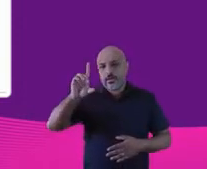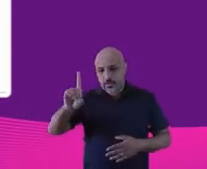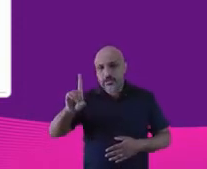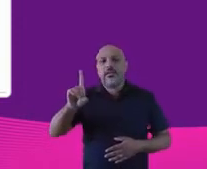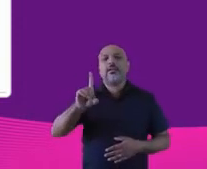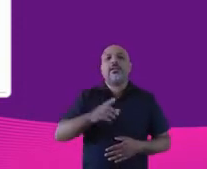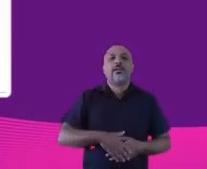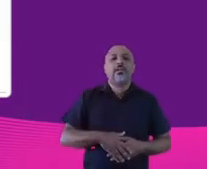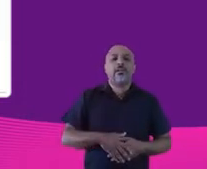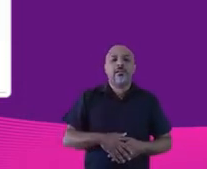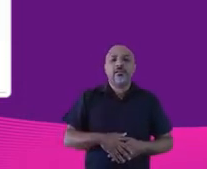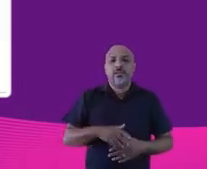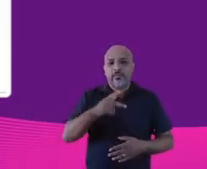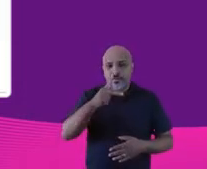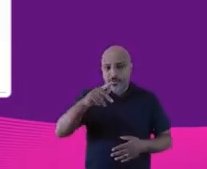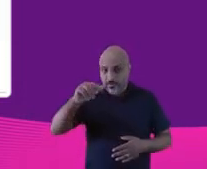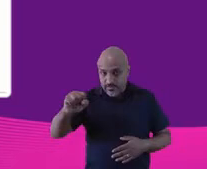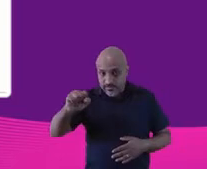PS